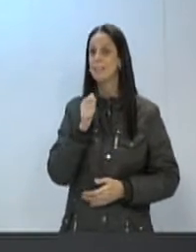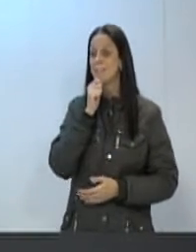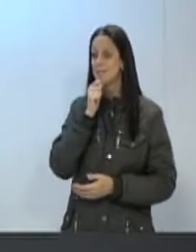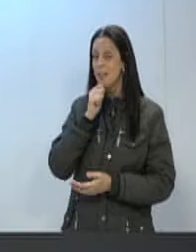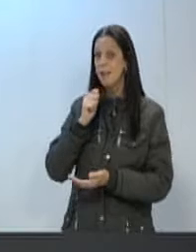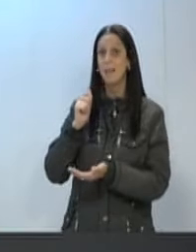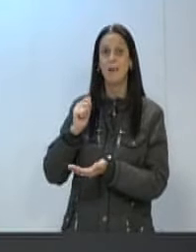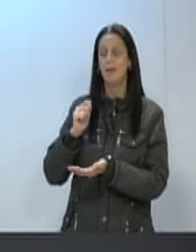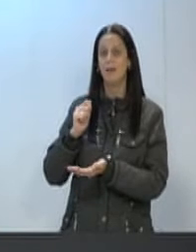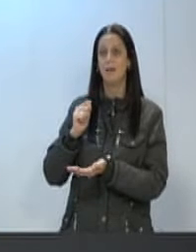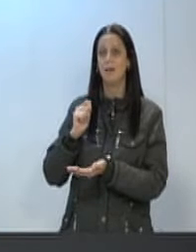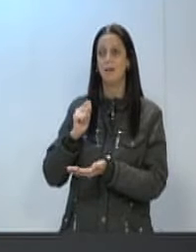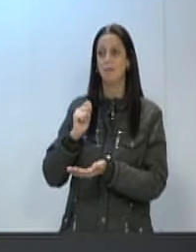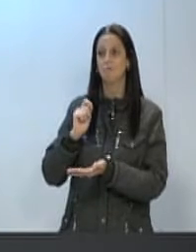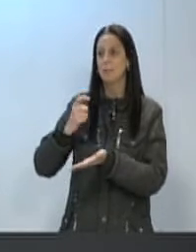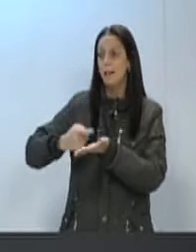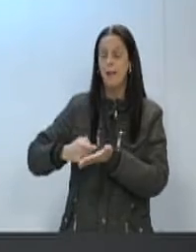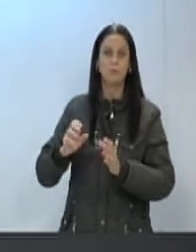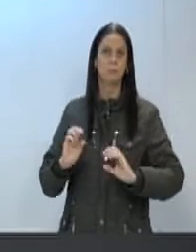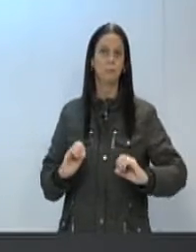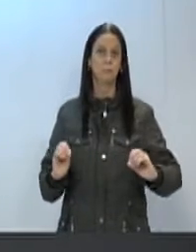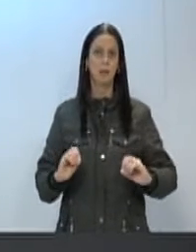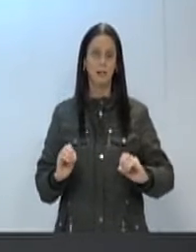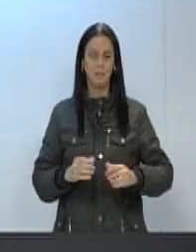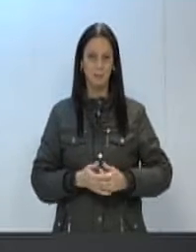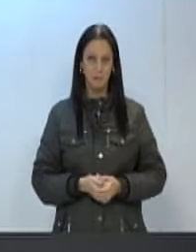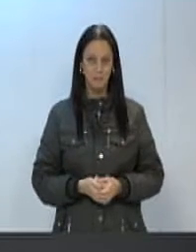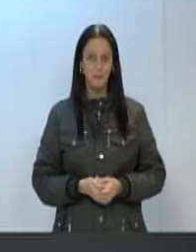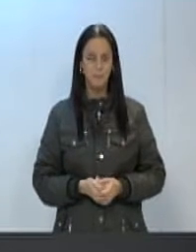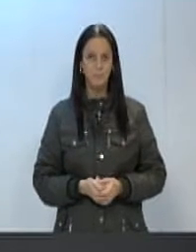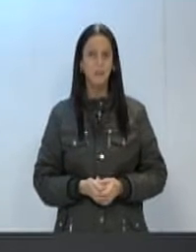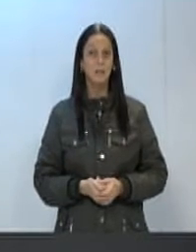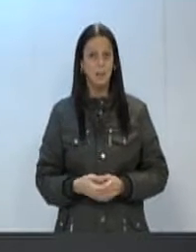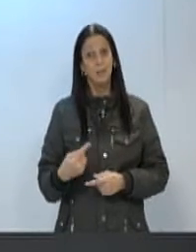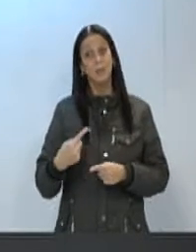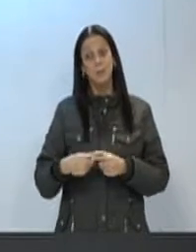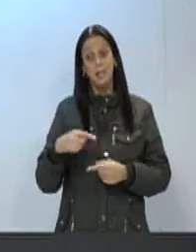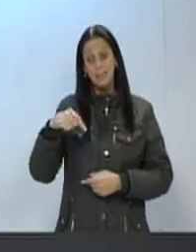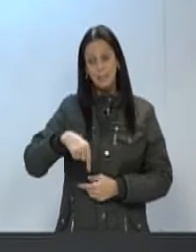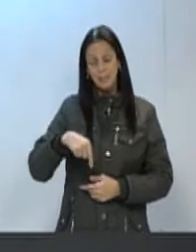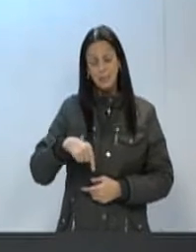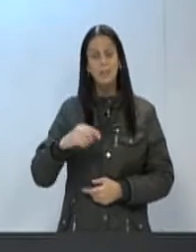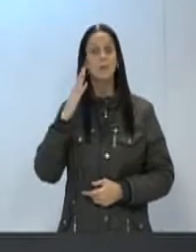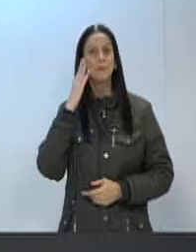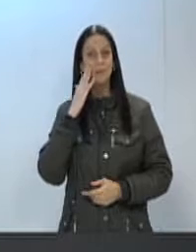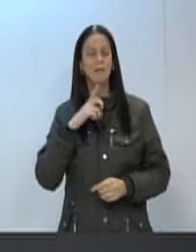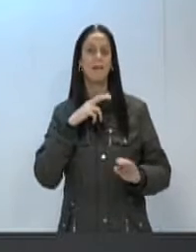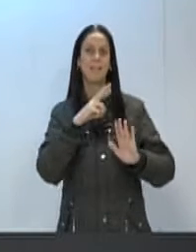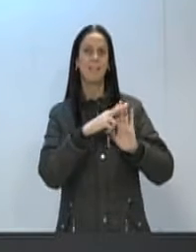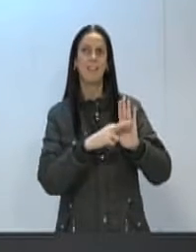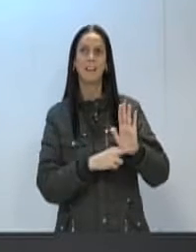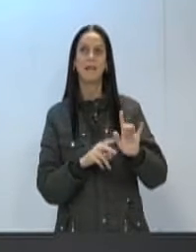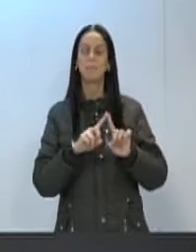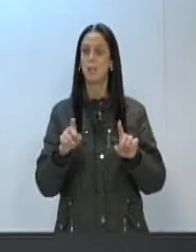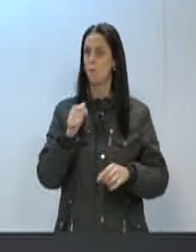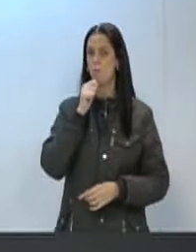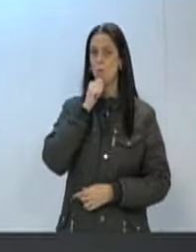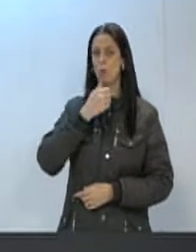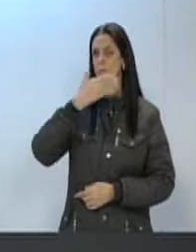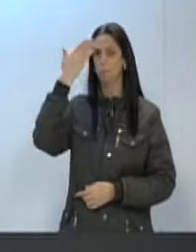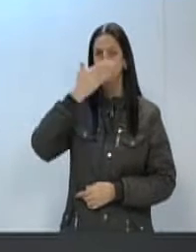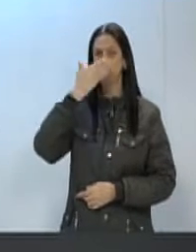pedido a secretaria é porque tenho entender que a cidade tem as suas regras mas eu não vi o pedido feito